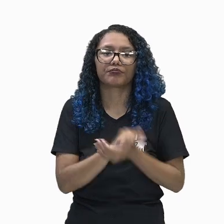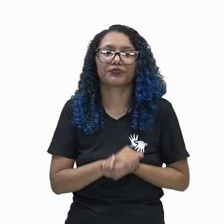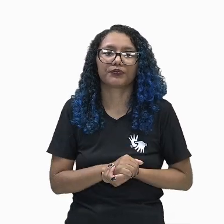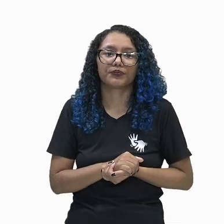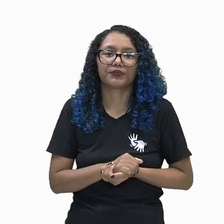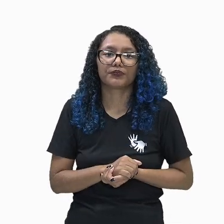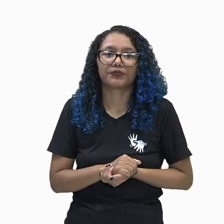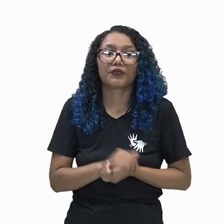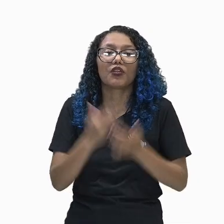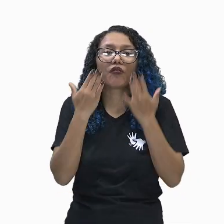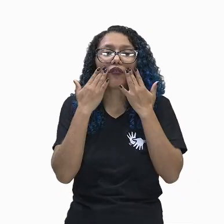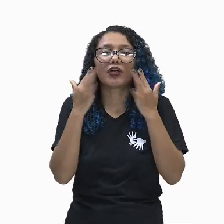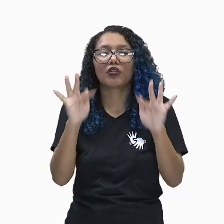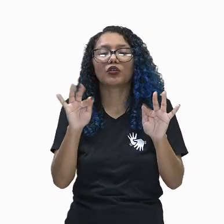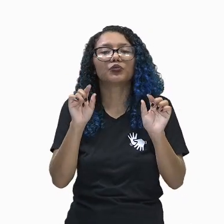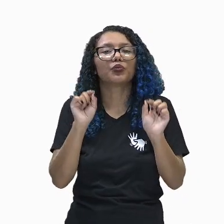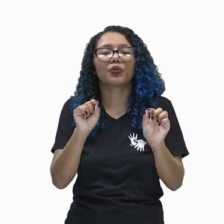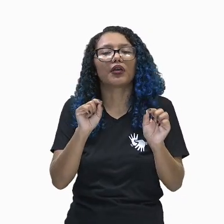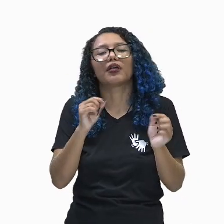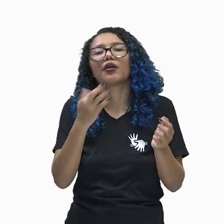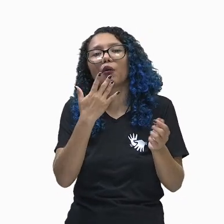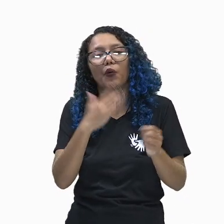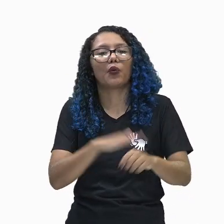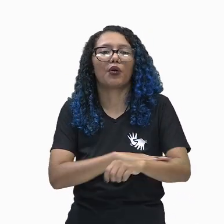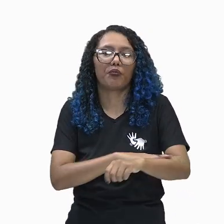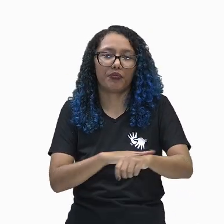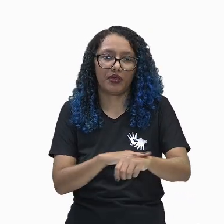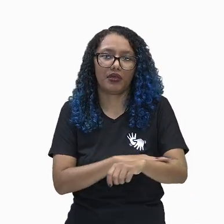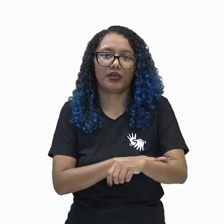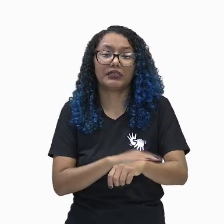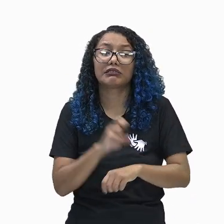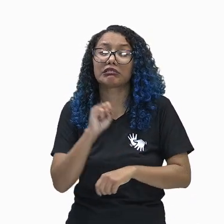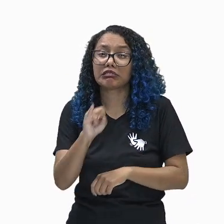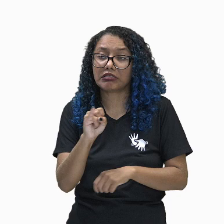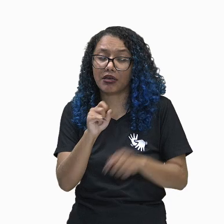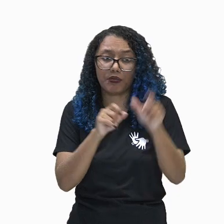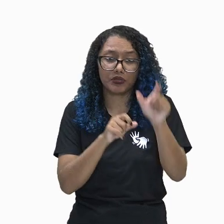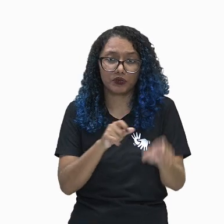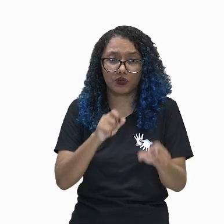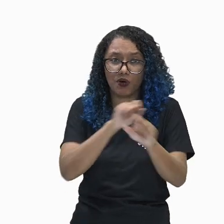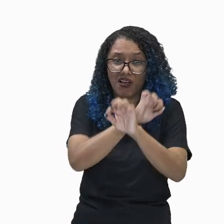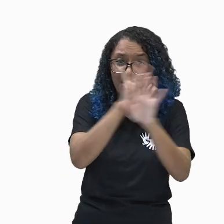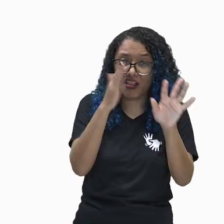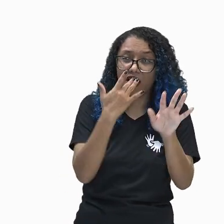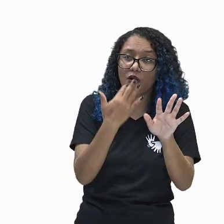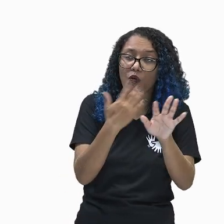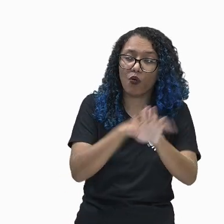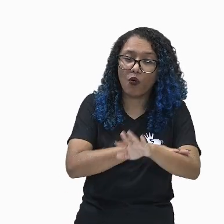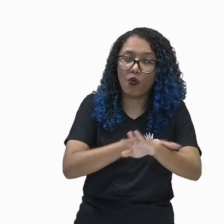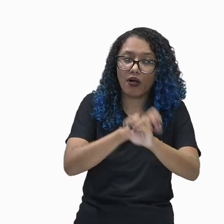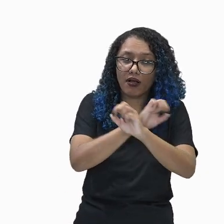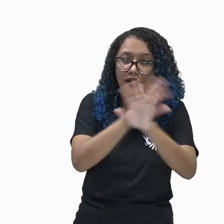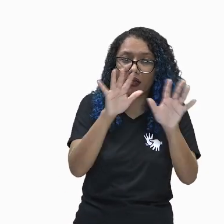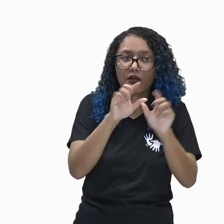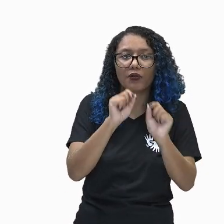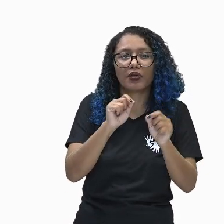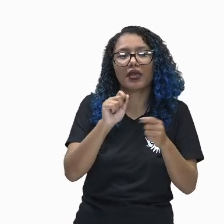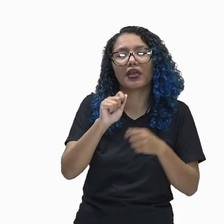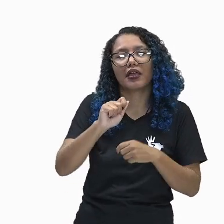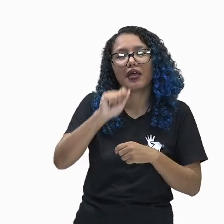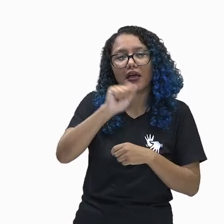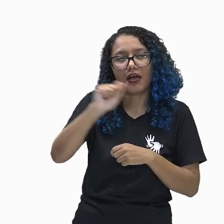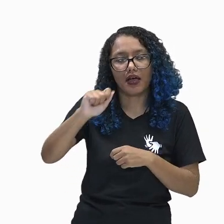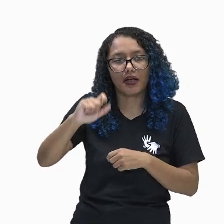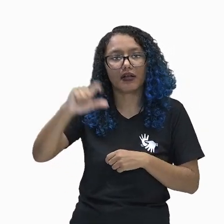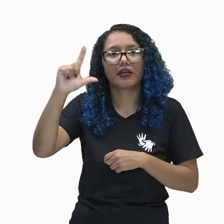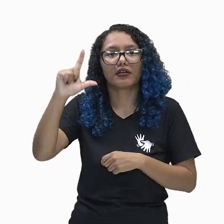fenótipo, a cor da pele. Então, o indivíduo com a pele clara, né, que é o azão-azão, o indivíduo com a pele